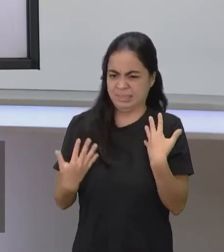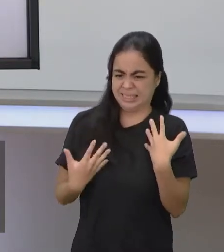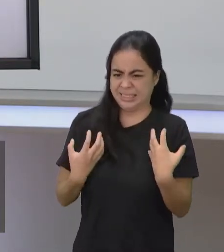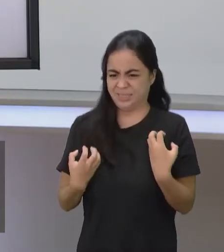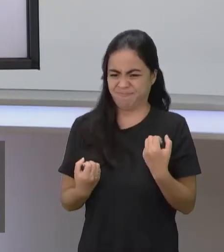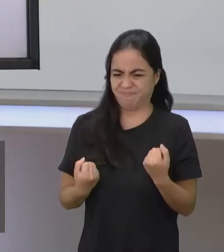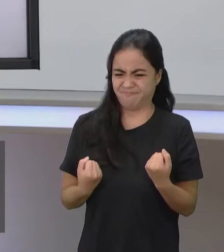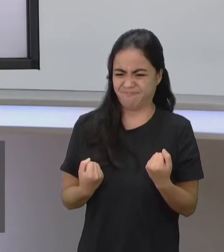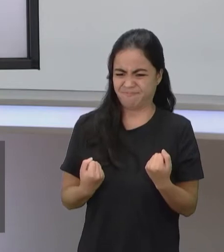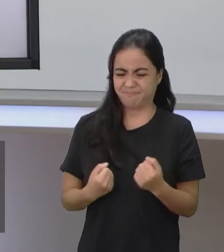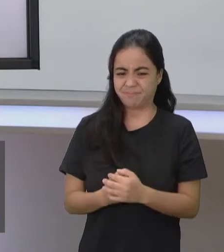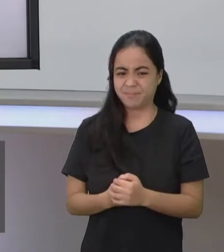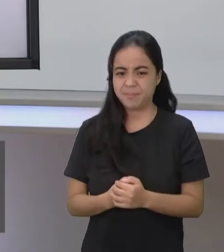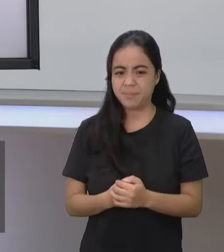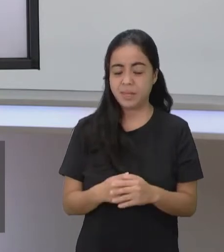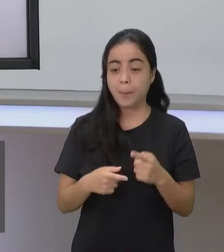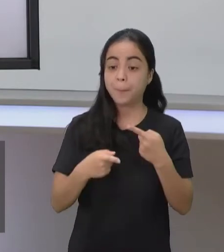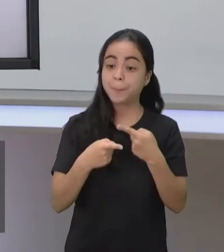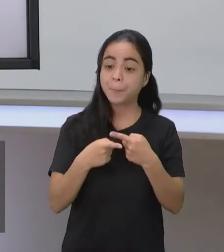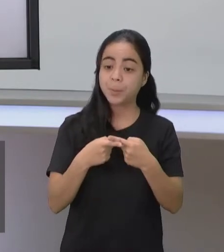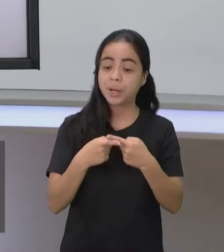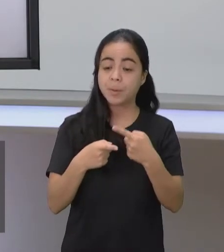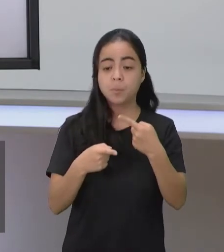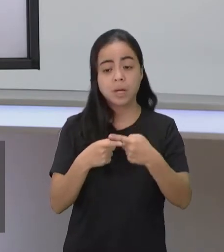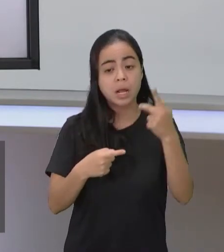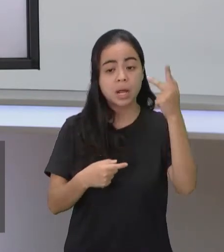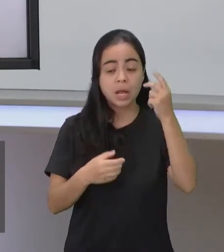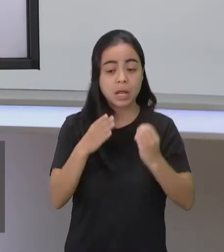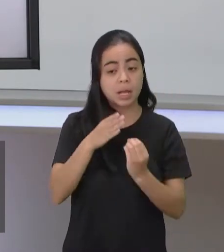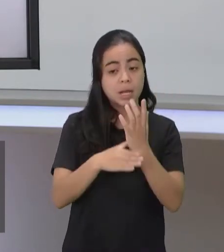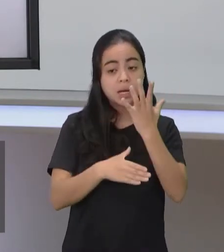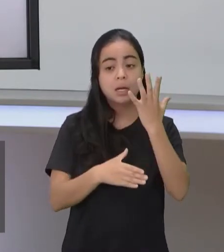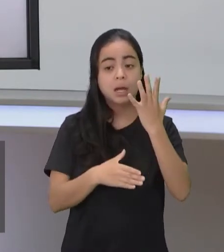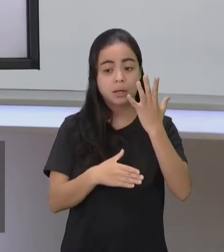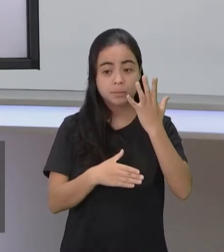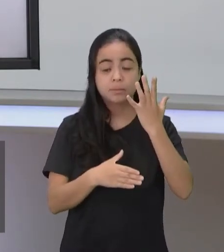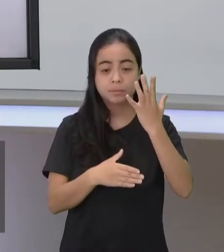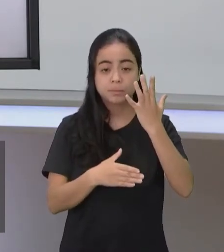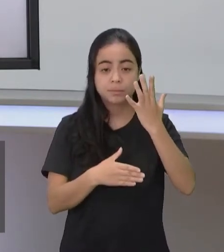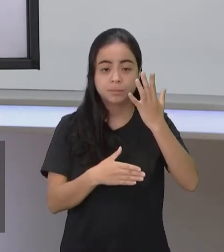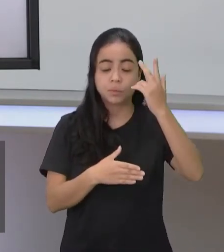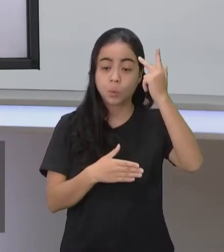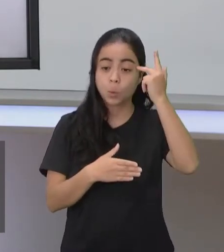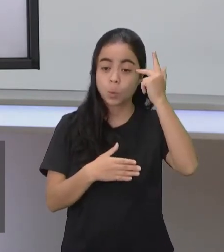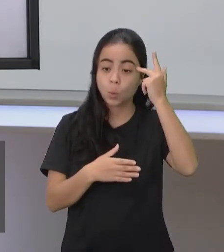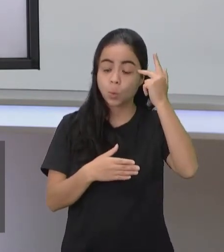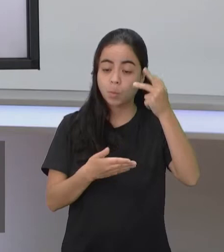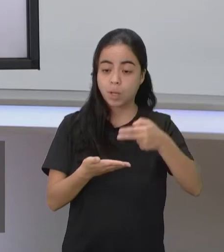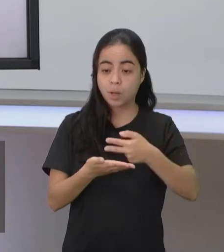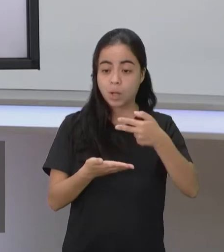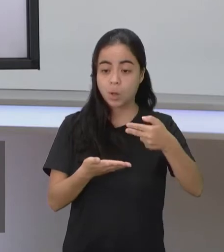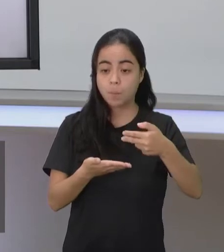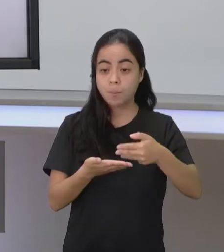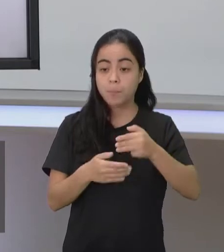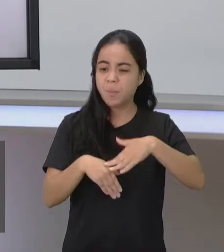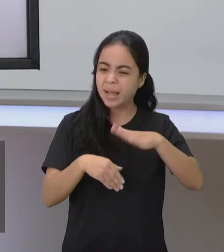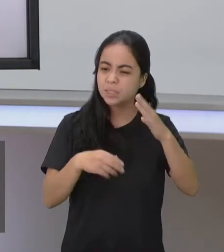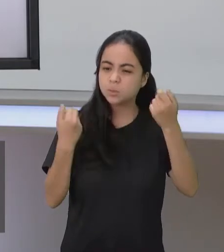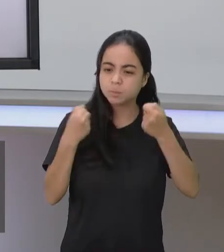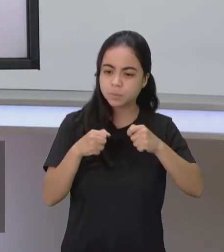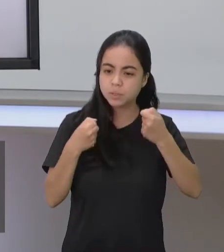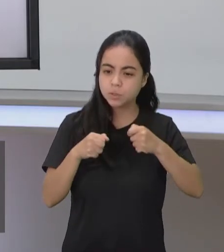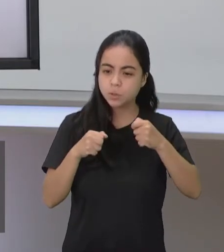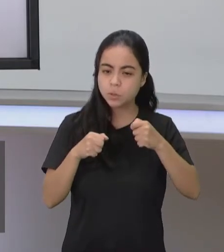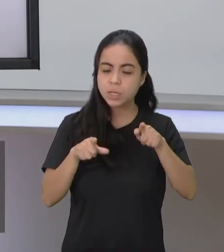alimentar, né? Por quê? Porque a gente cria essas coisas, né, para além das nossas necessidades, e a gente também